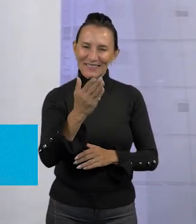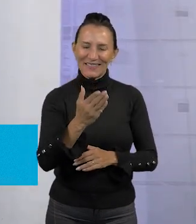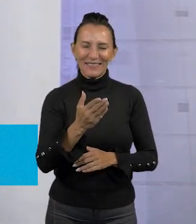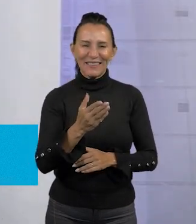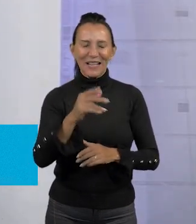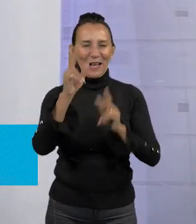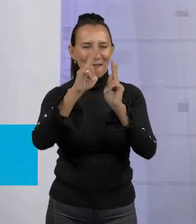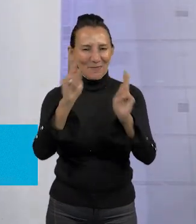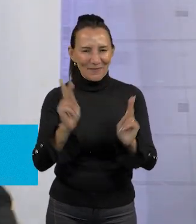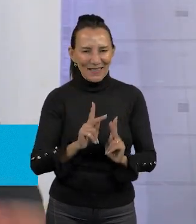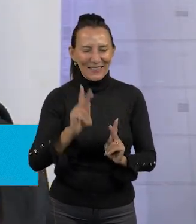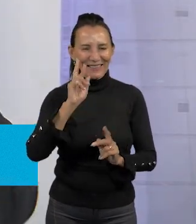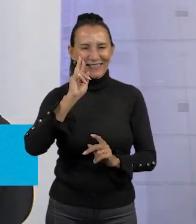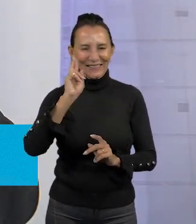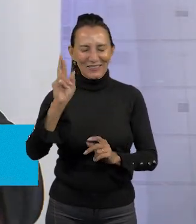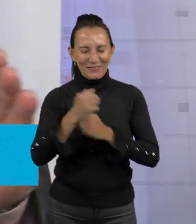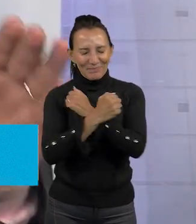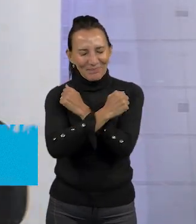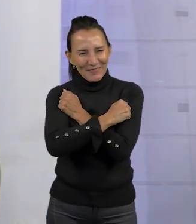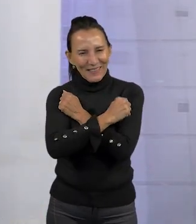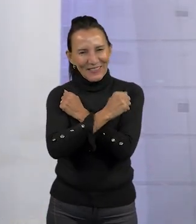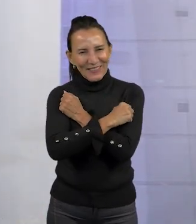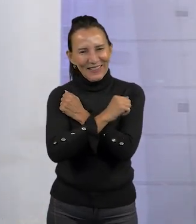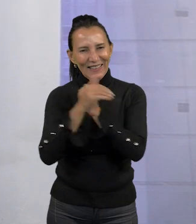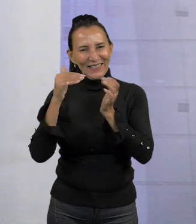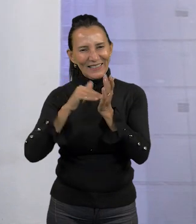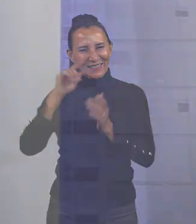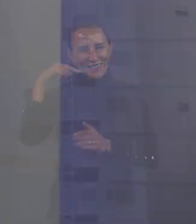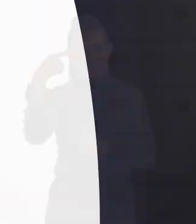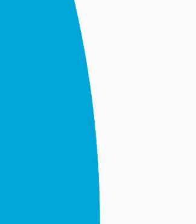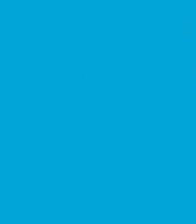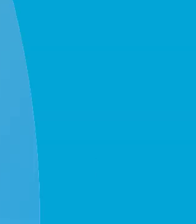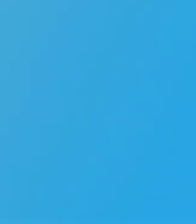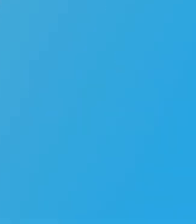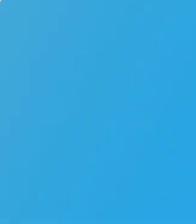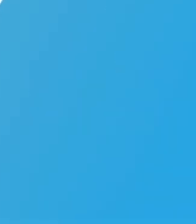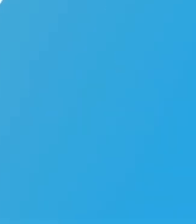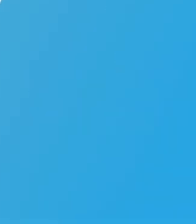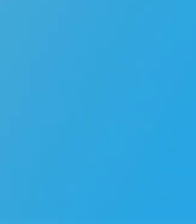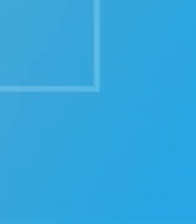Shalom de Deus forte abraço e até a próxima